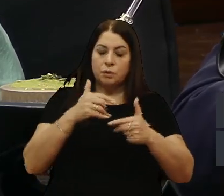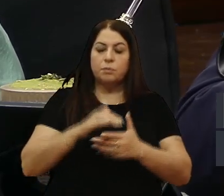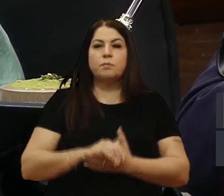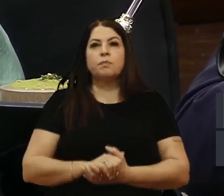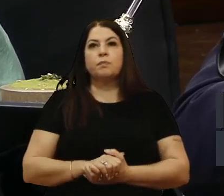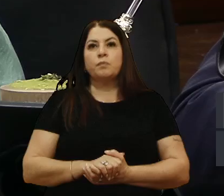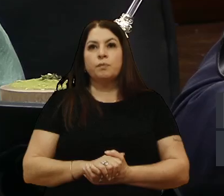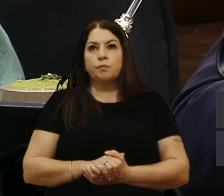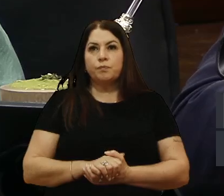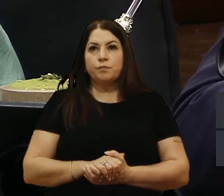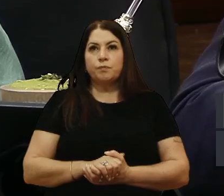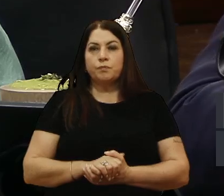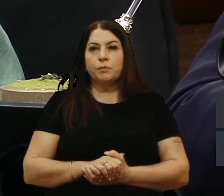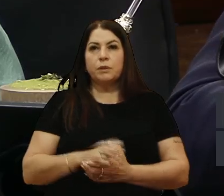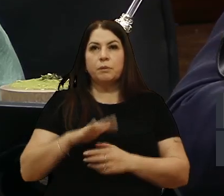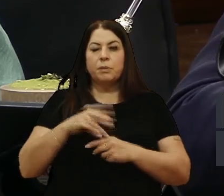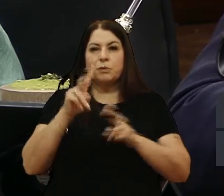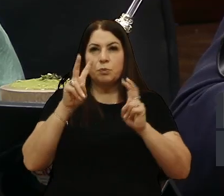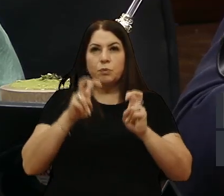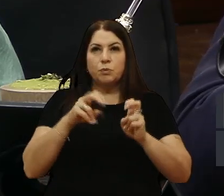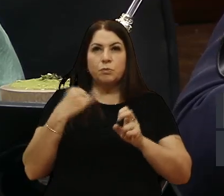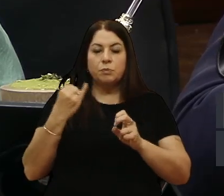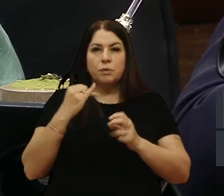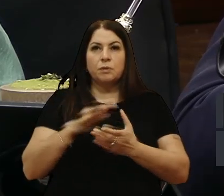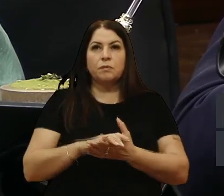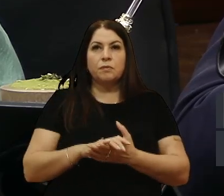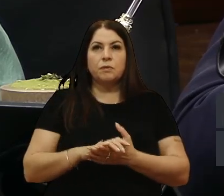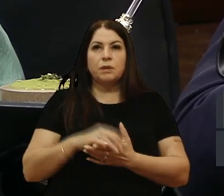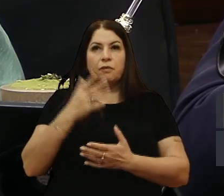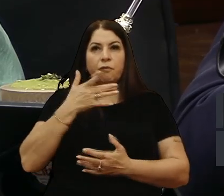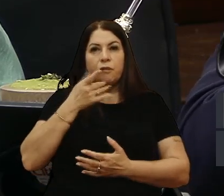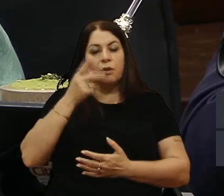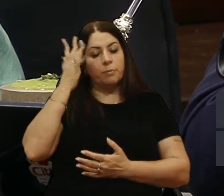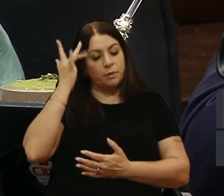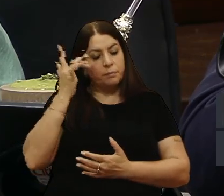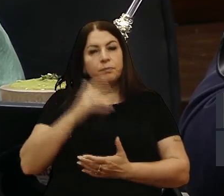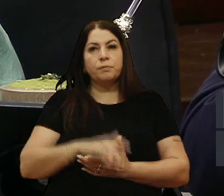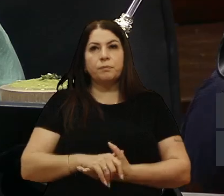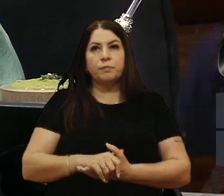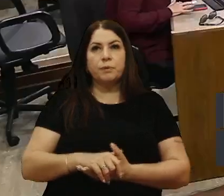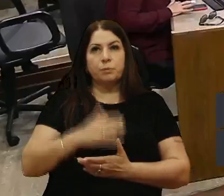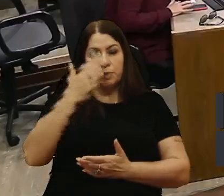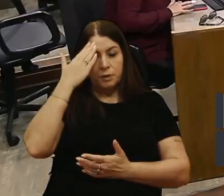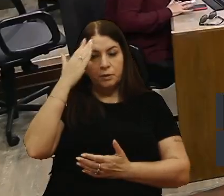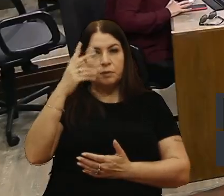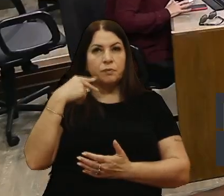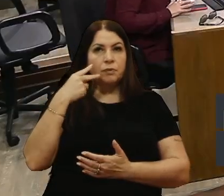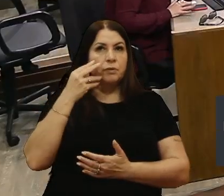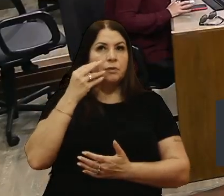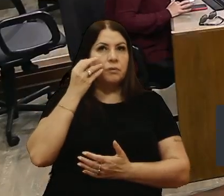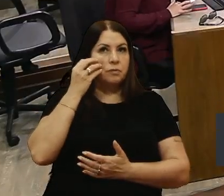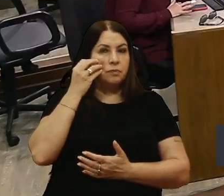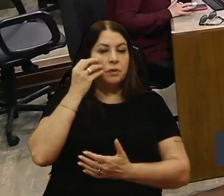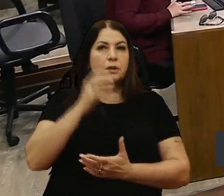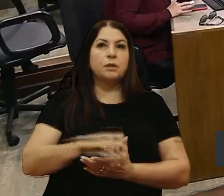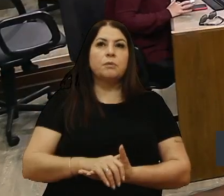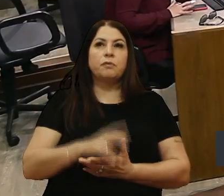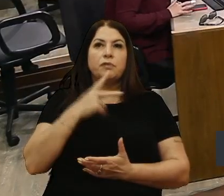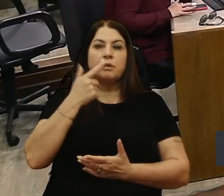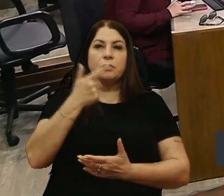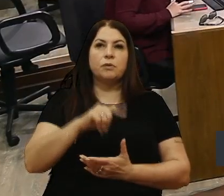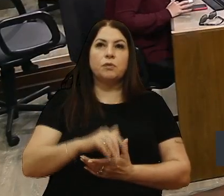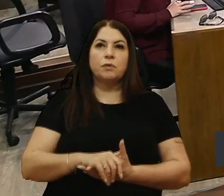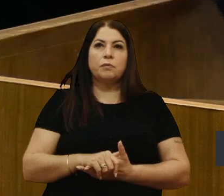trabalhadores. Eu tenho mais um assunto bem importante aqui, mas eu falo amanhã. Obrigado. Beleza, obrigada, vereador José Abreu. E reforçar,